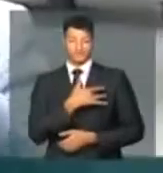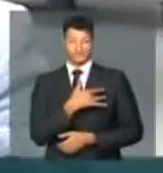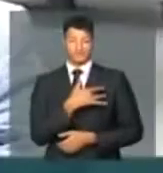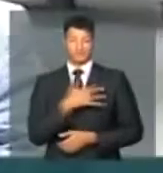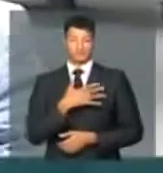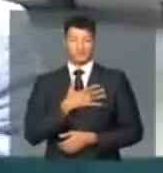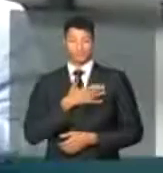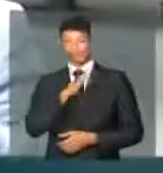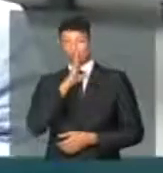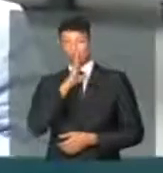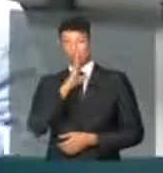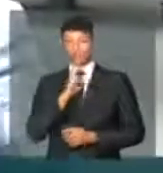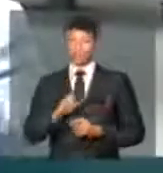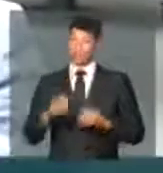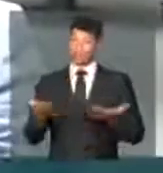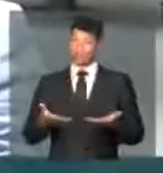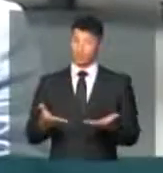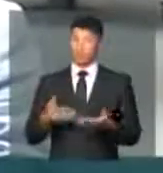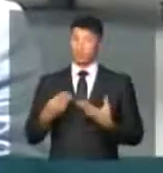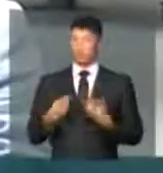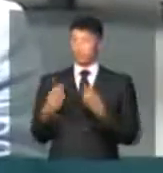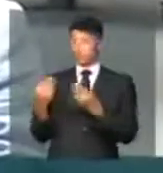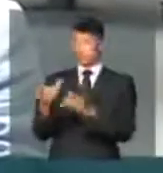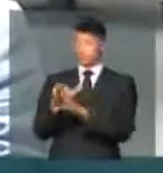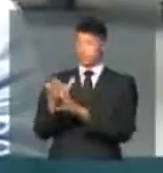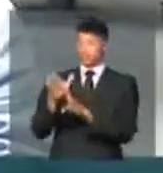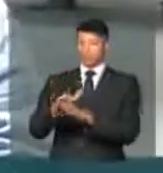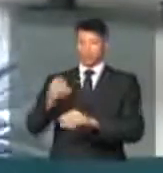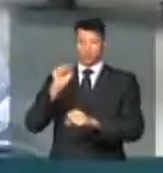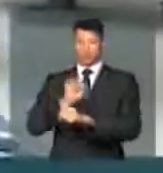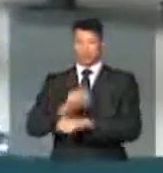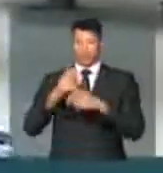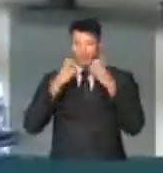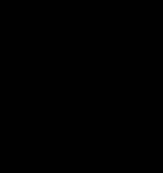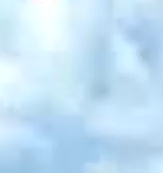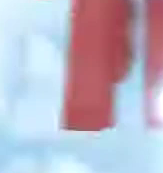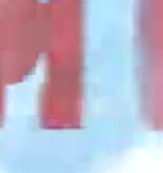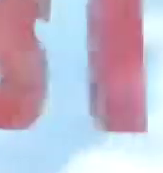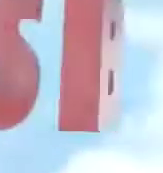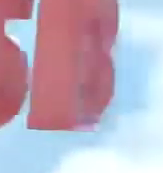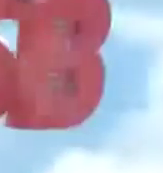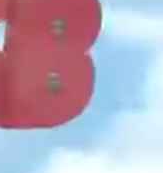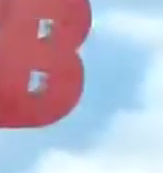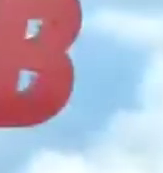solidário no meu silêncio. Agora, lhe dou um conselho: não pare de gritar. Obrigada.